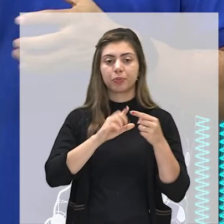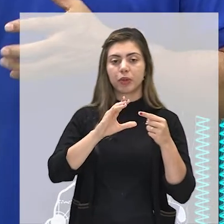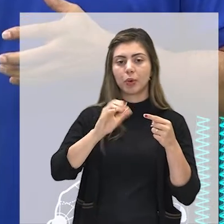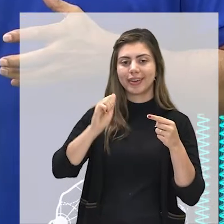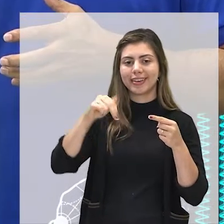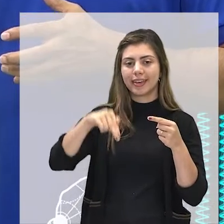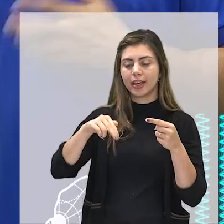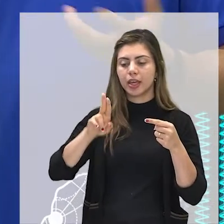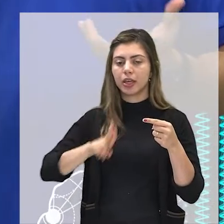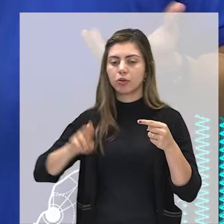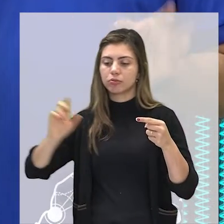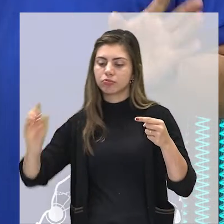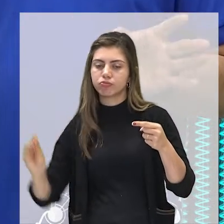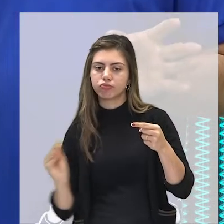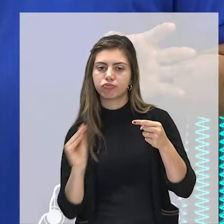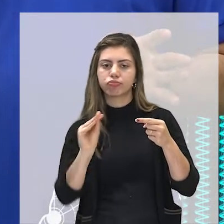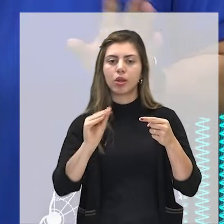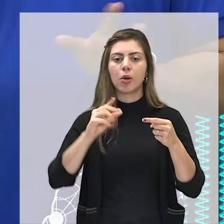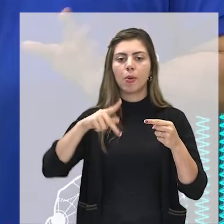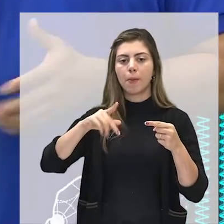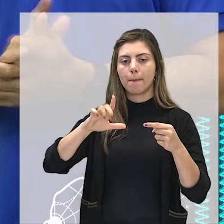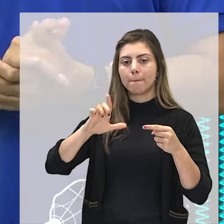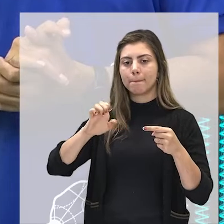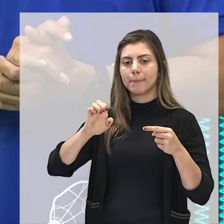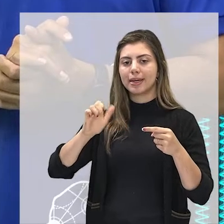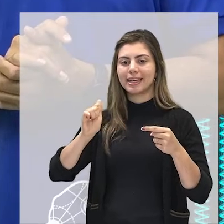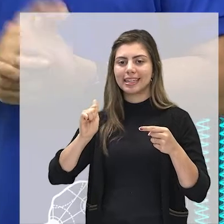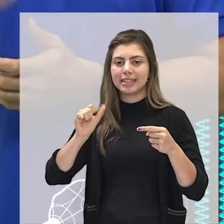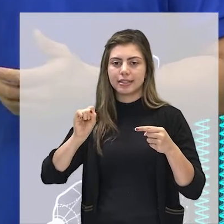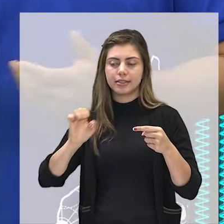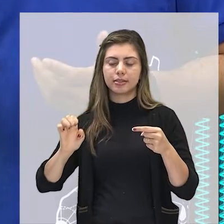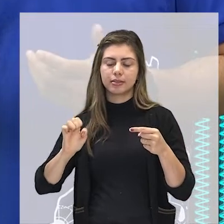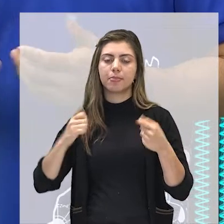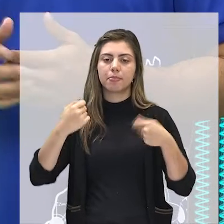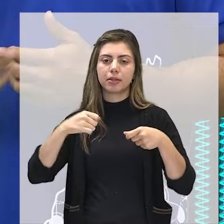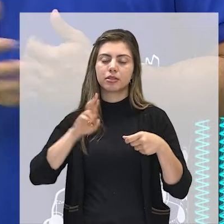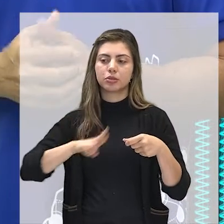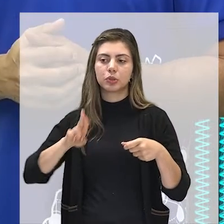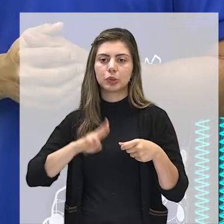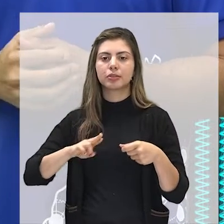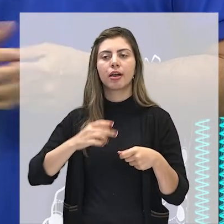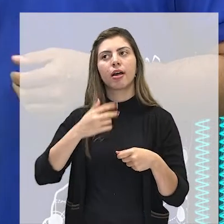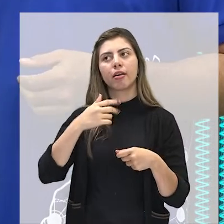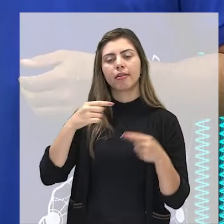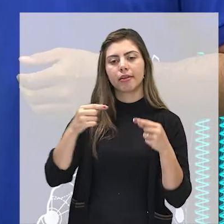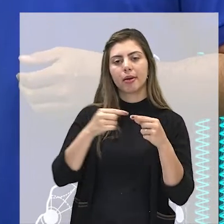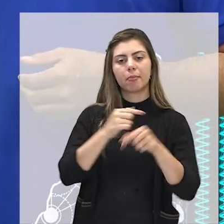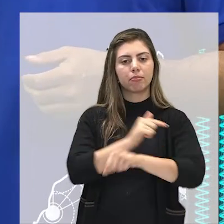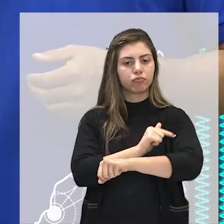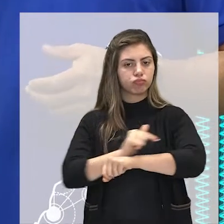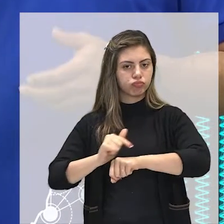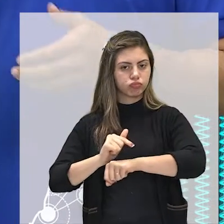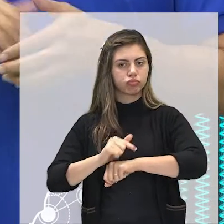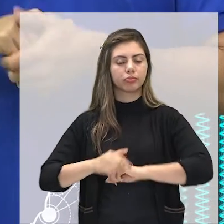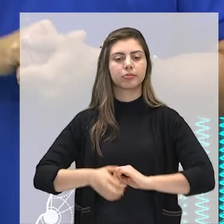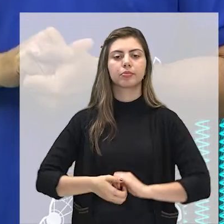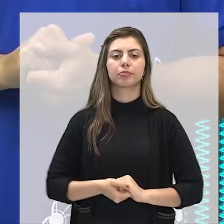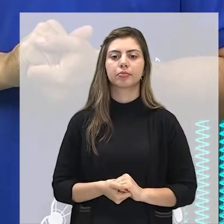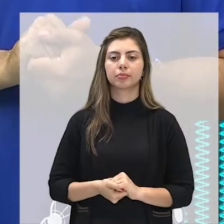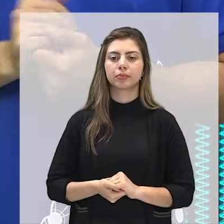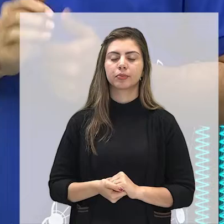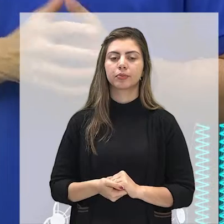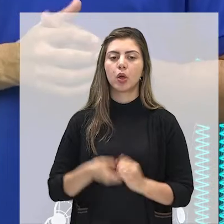essa ideia de falta de educação, que porventura possa acontecer dentro daquele diálogo, tá certo? Como que eu